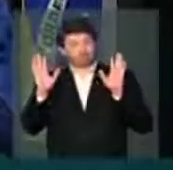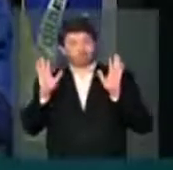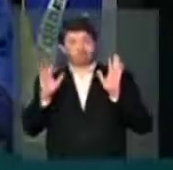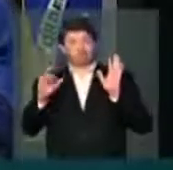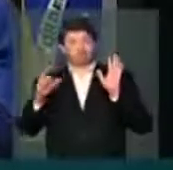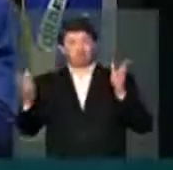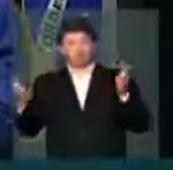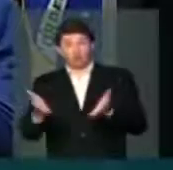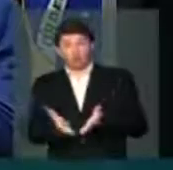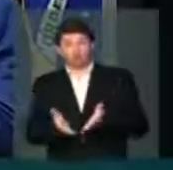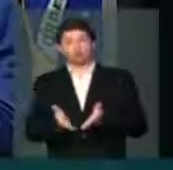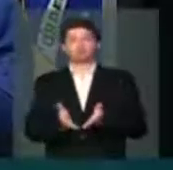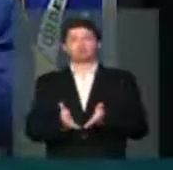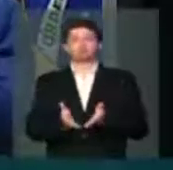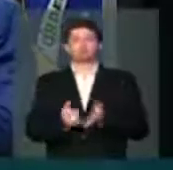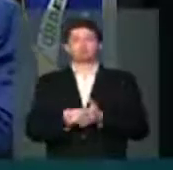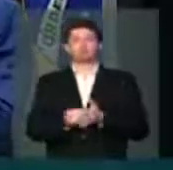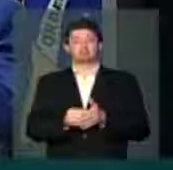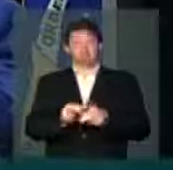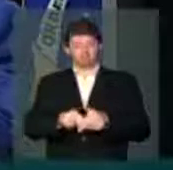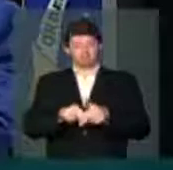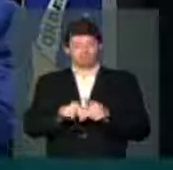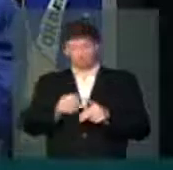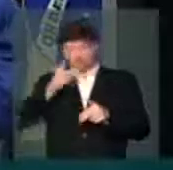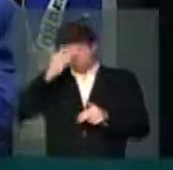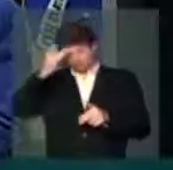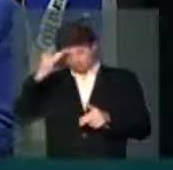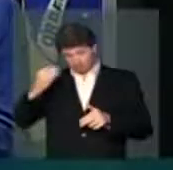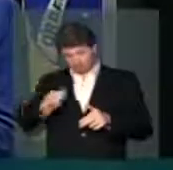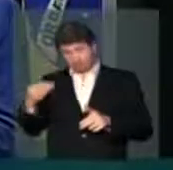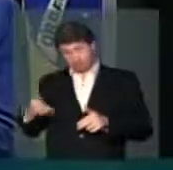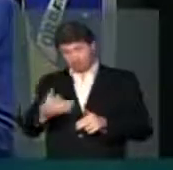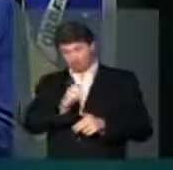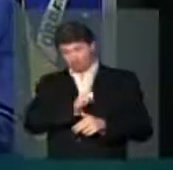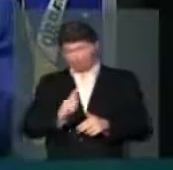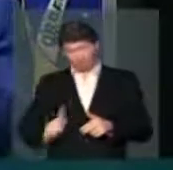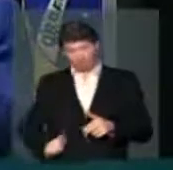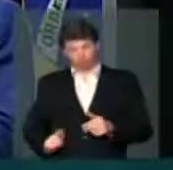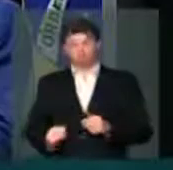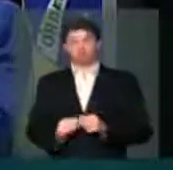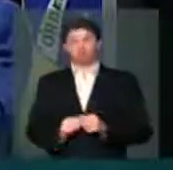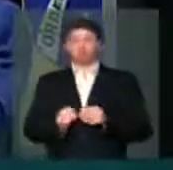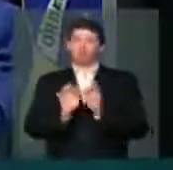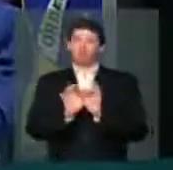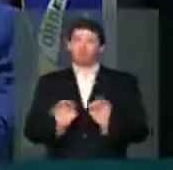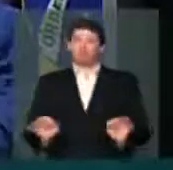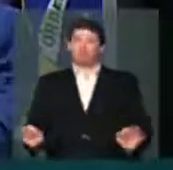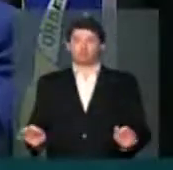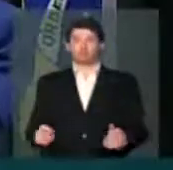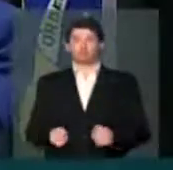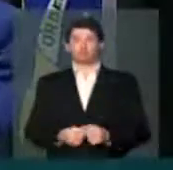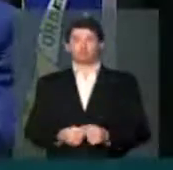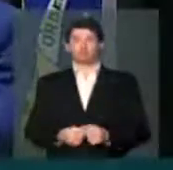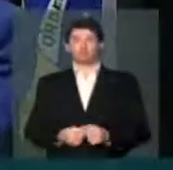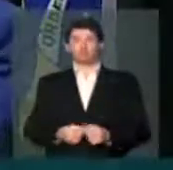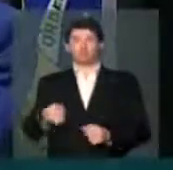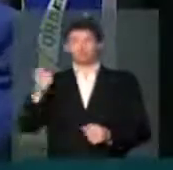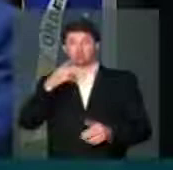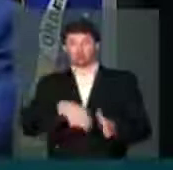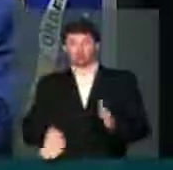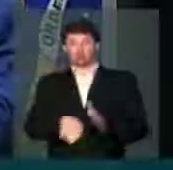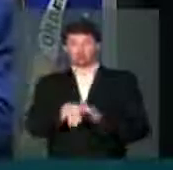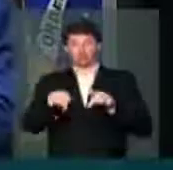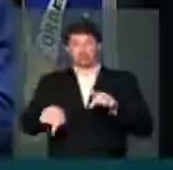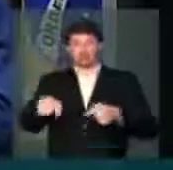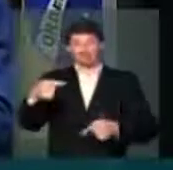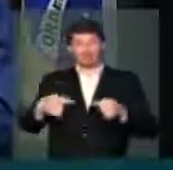haja, neste momento, por parte dos que fazem o governo, a humildade suficiente para vir para o